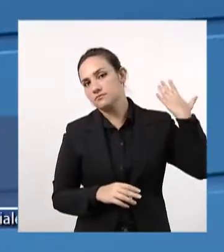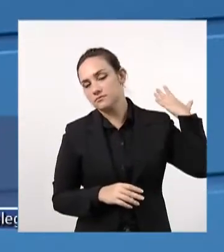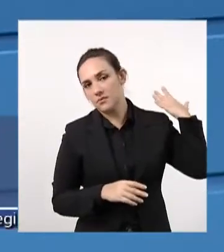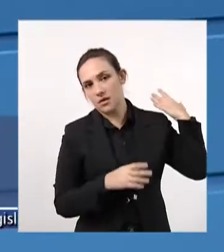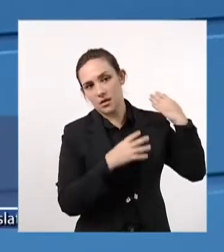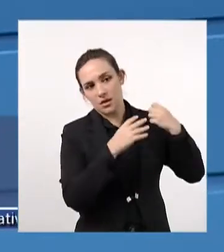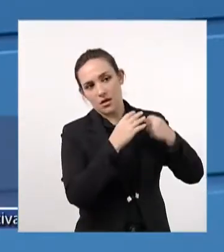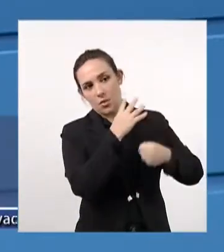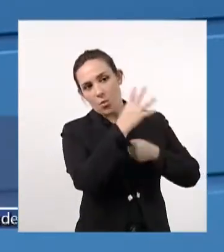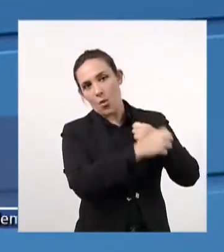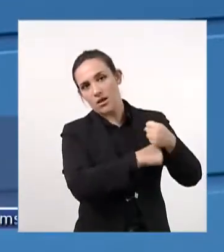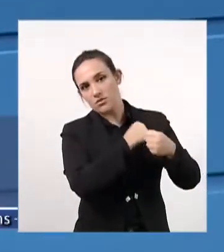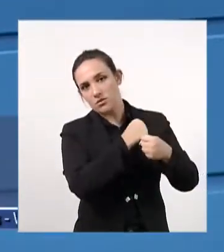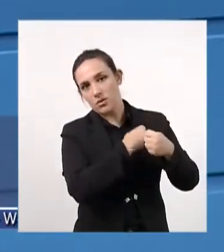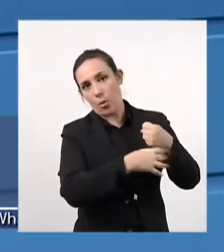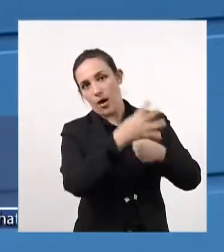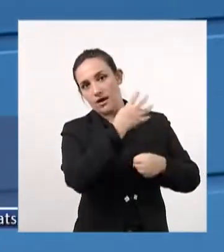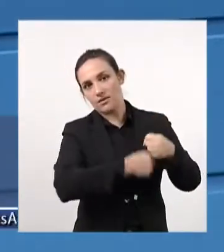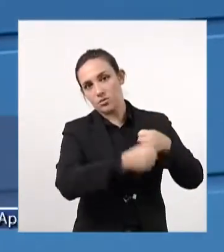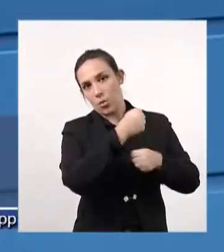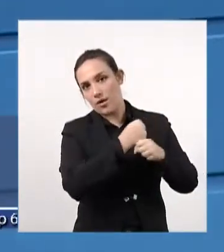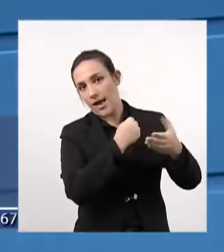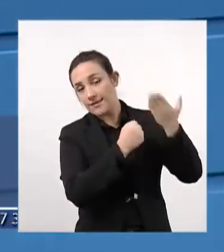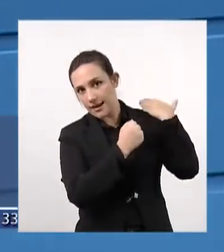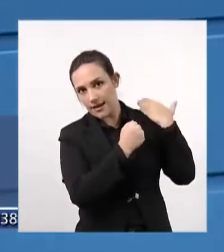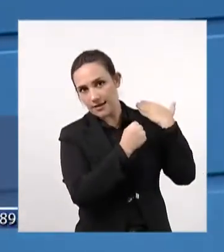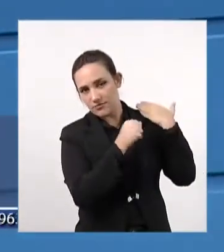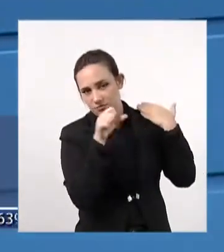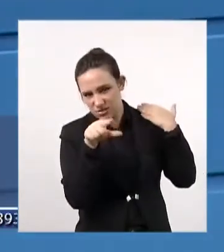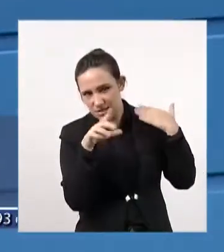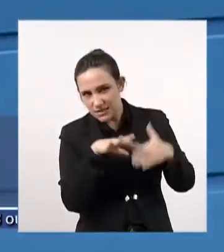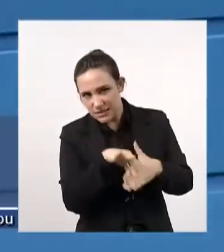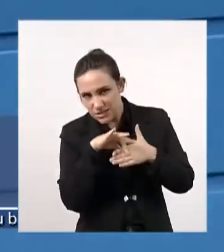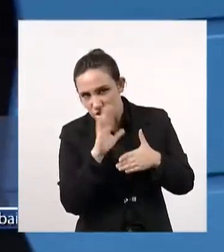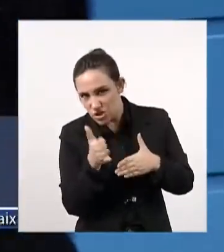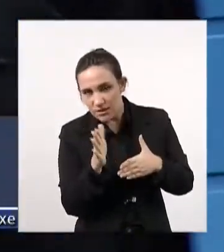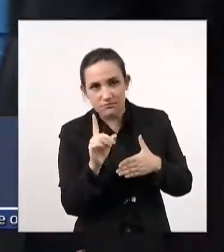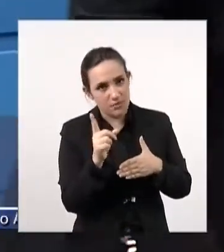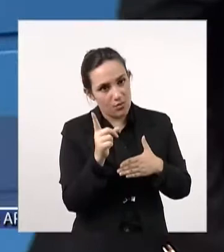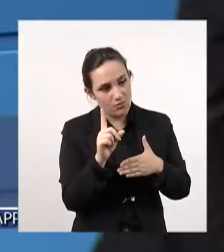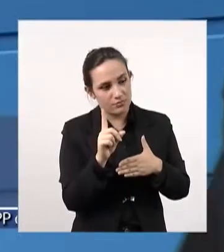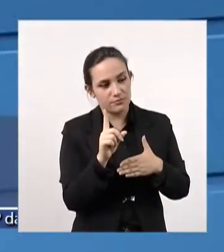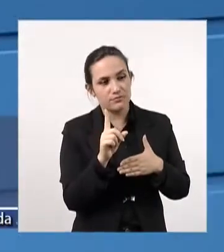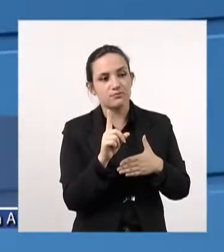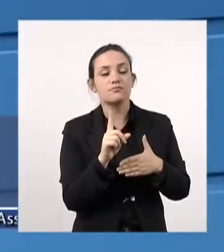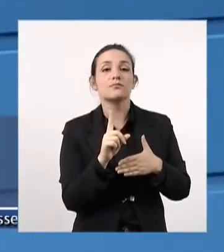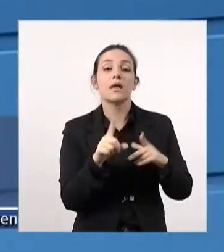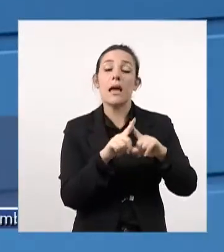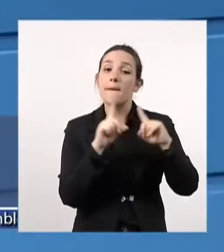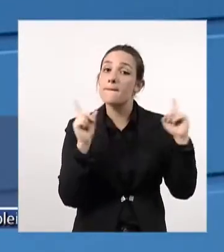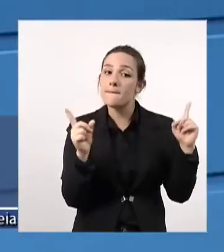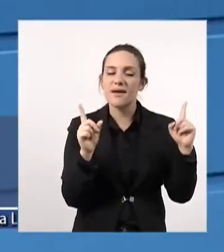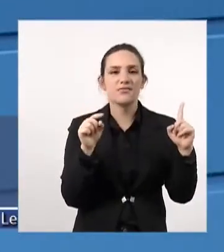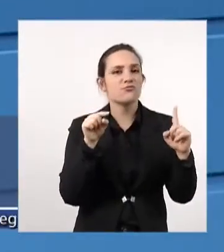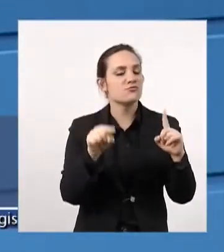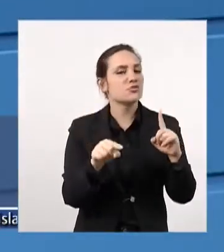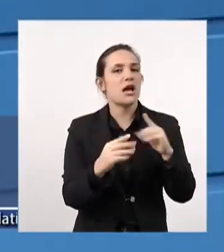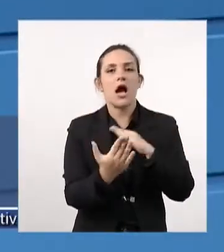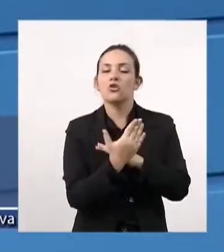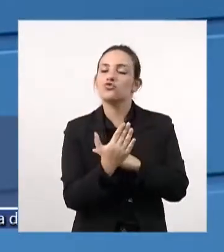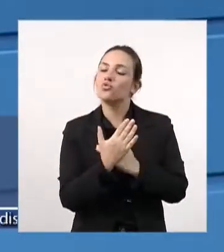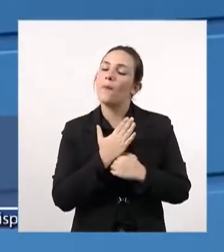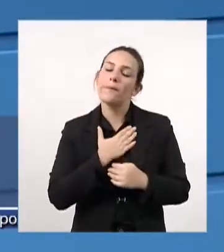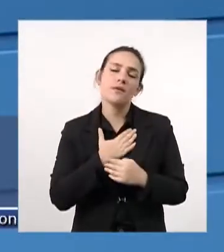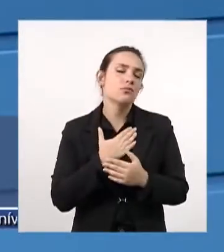não sendo líder do governo, mas Vossa Excelência foi uma pessoa indispensável para que eu pudesse chegar,